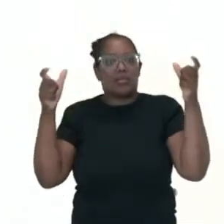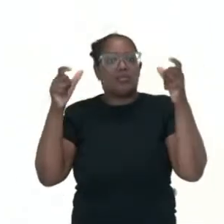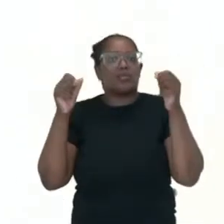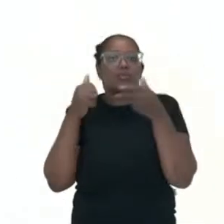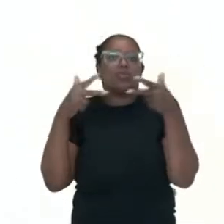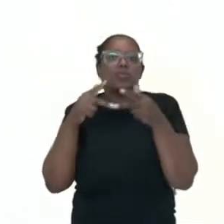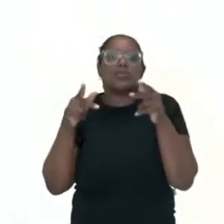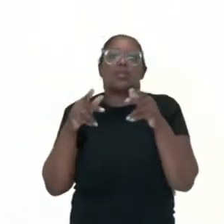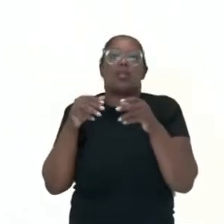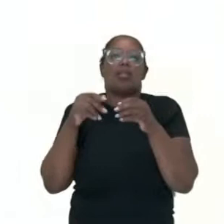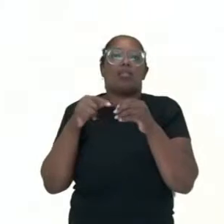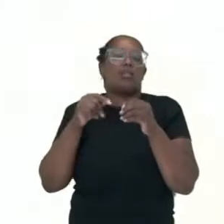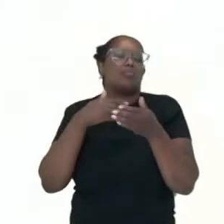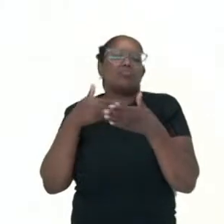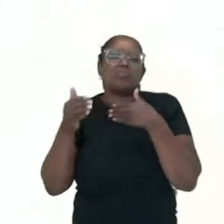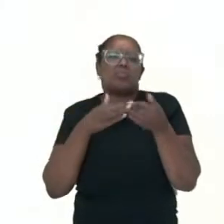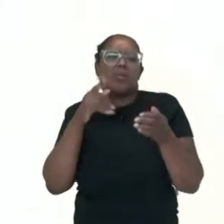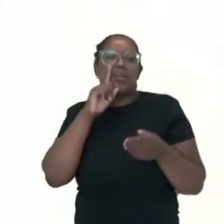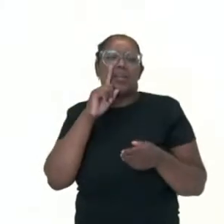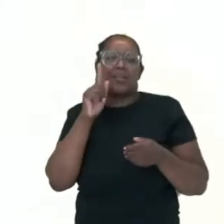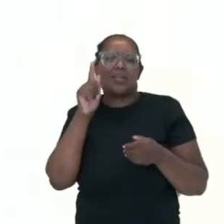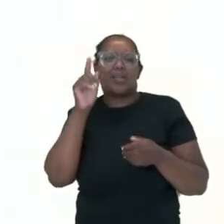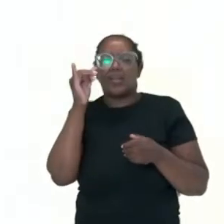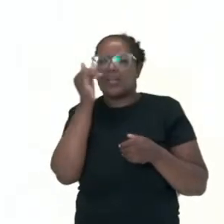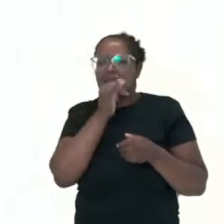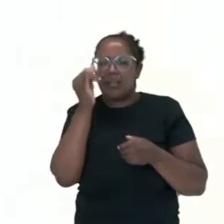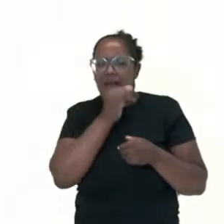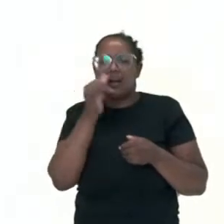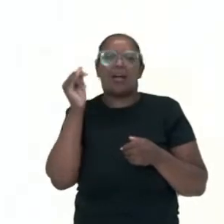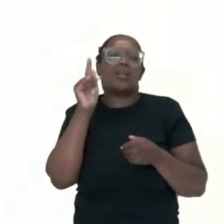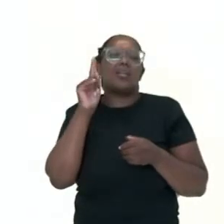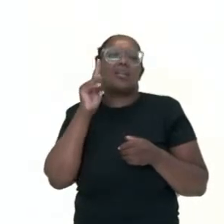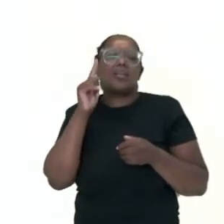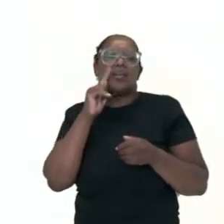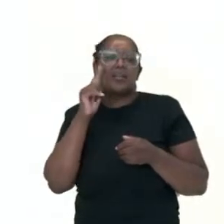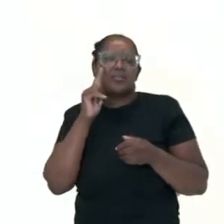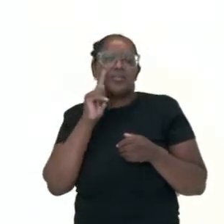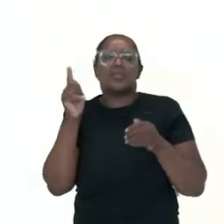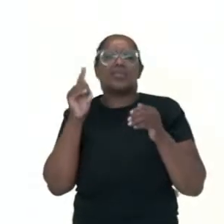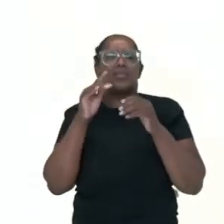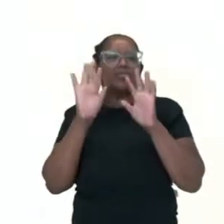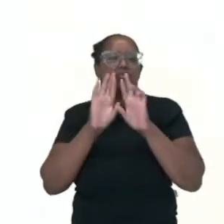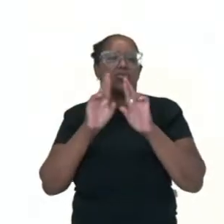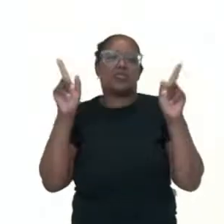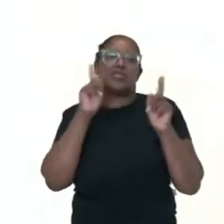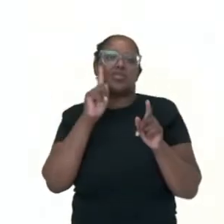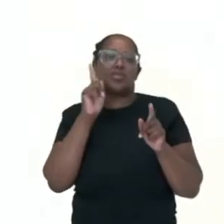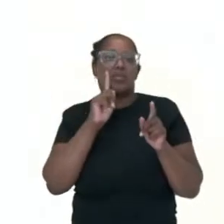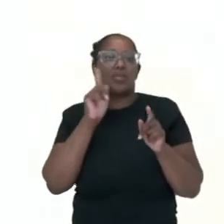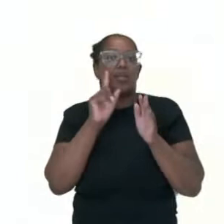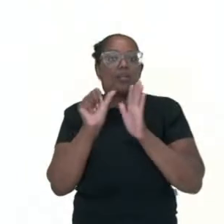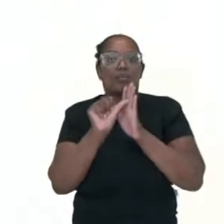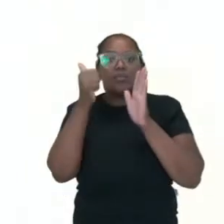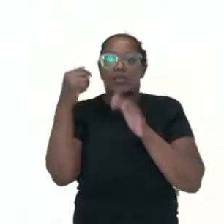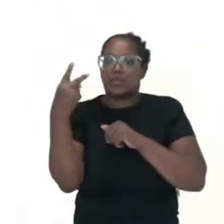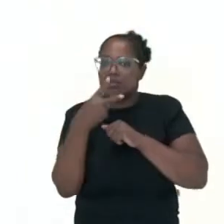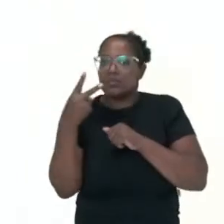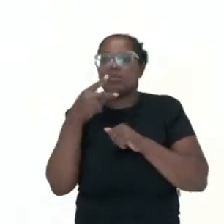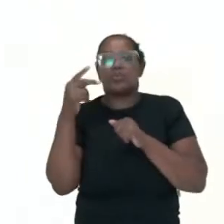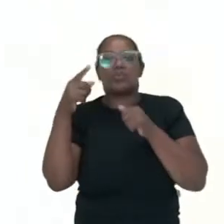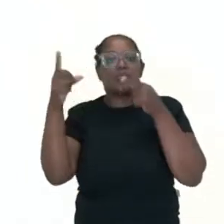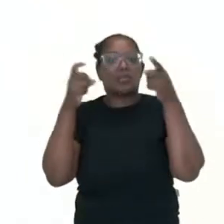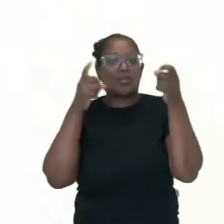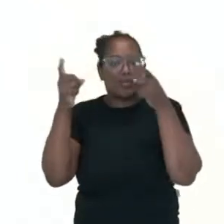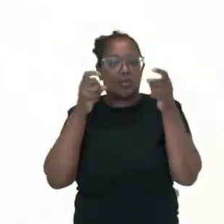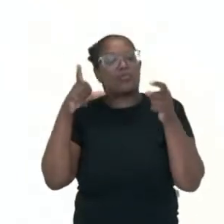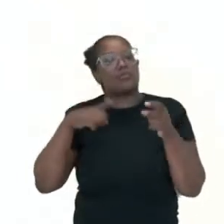época, seja ela Alemanha, Itália, Reino Unido, França, Estados Unidos, em plena Primeira e Segunda Guerra Mundial,